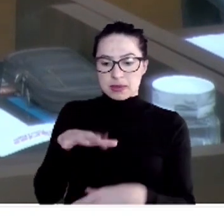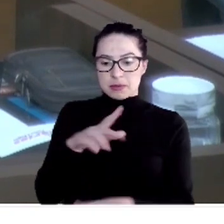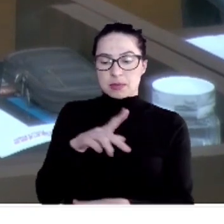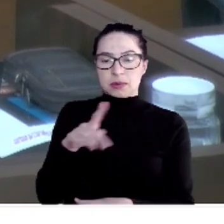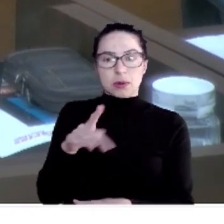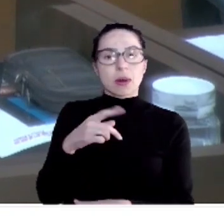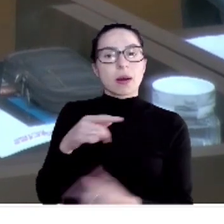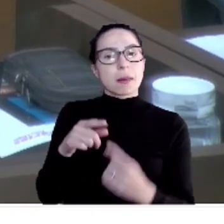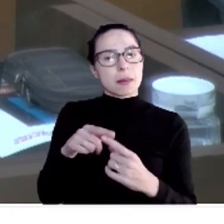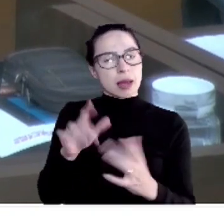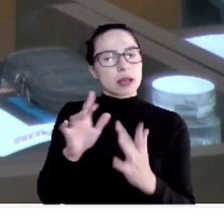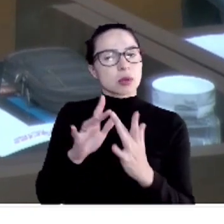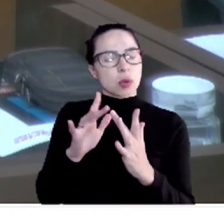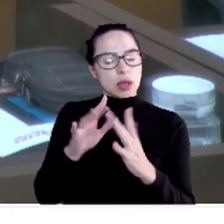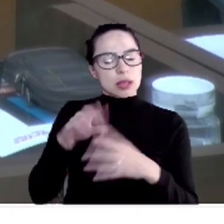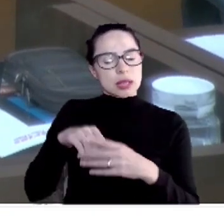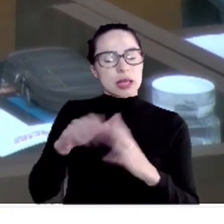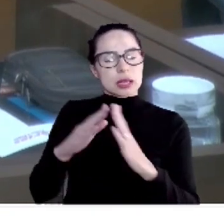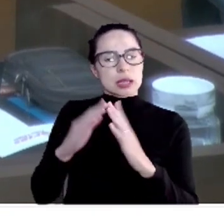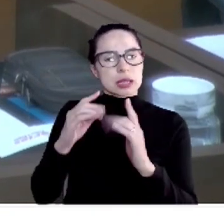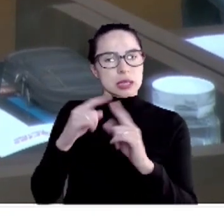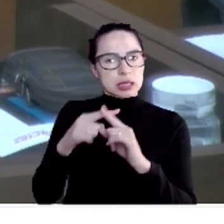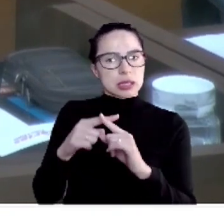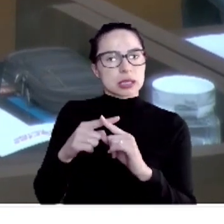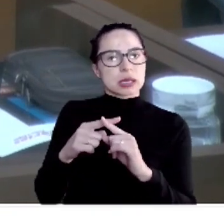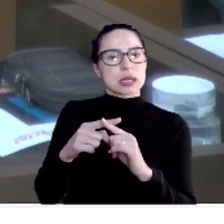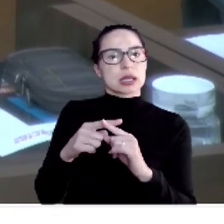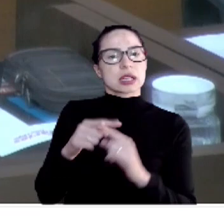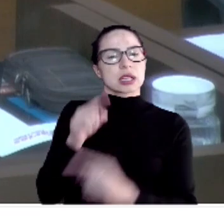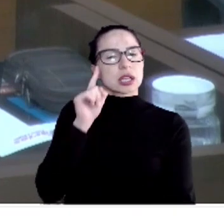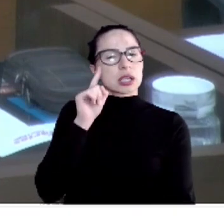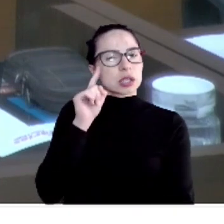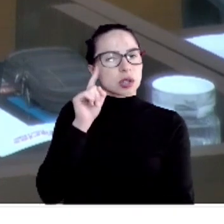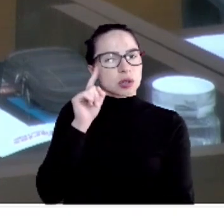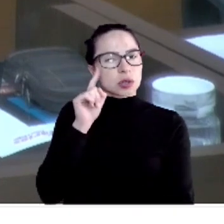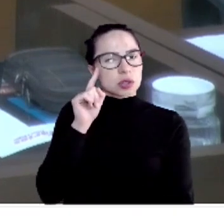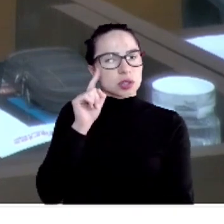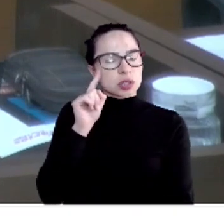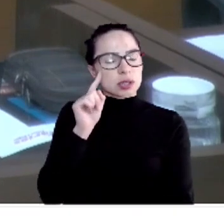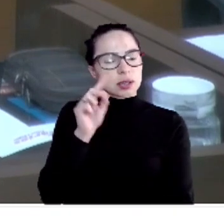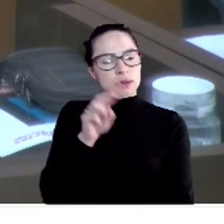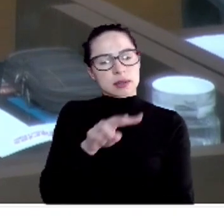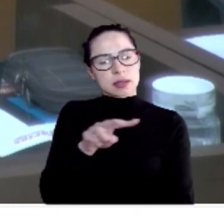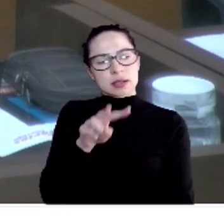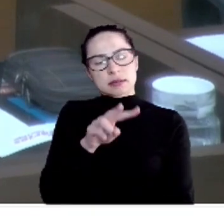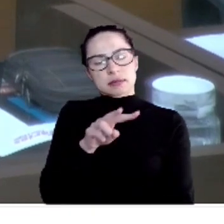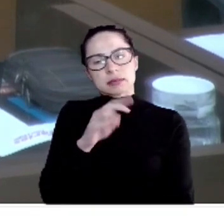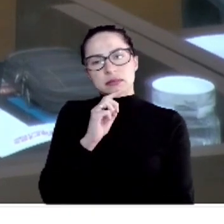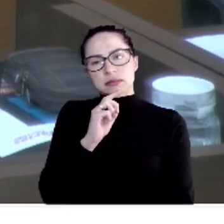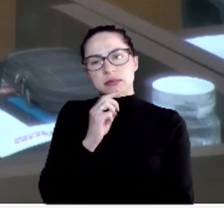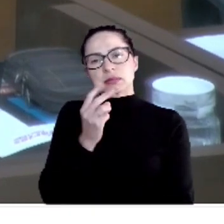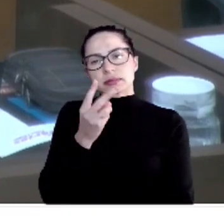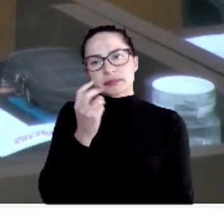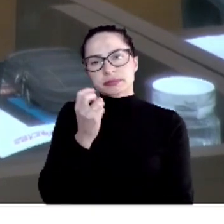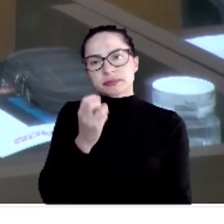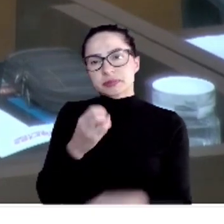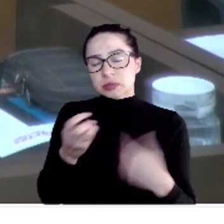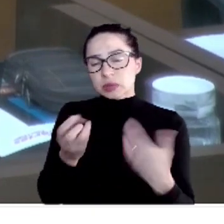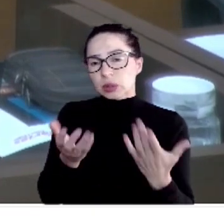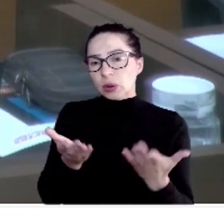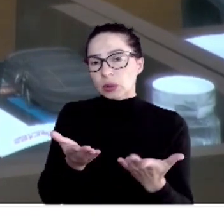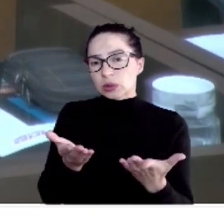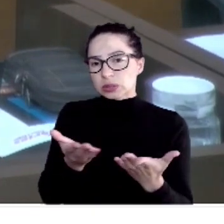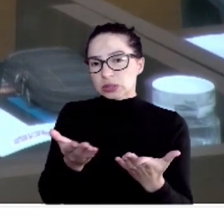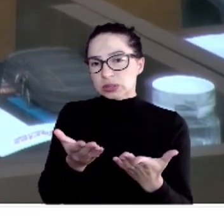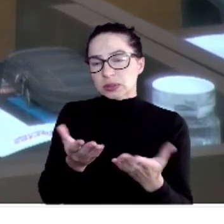na igreja, a gente convive no dia a dia e observa isso. Hoje, uma grande parte